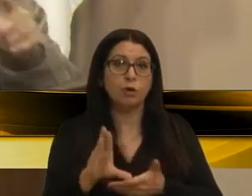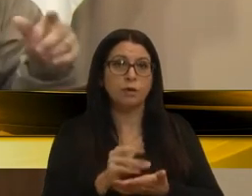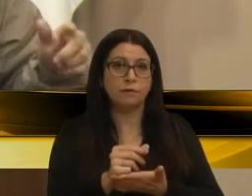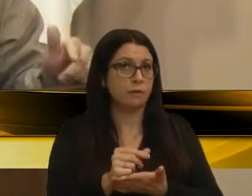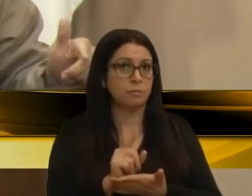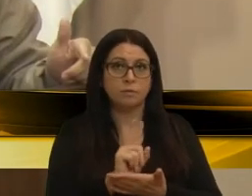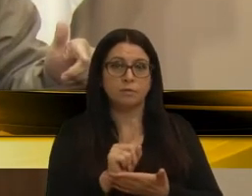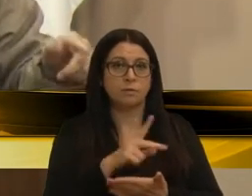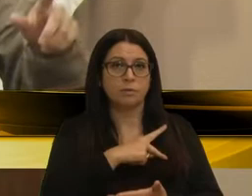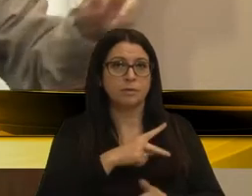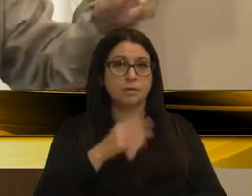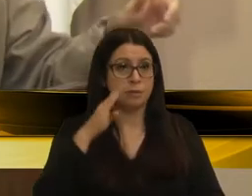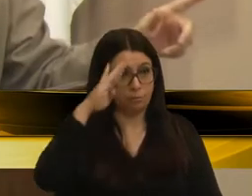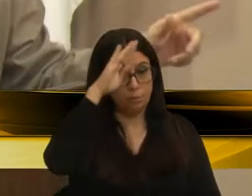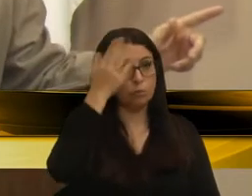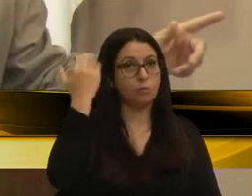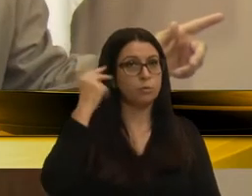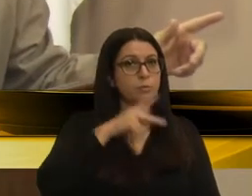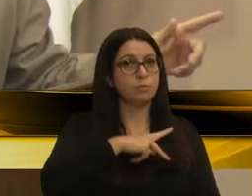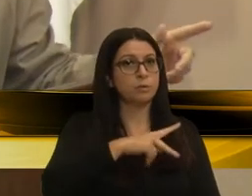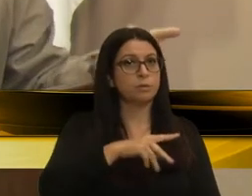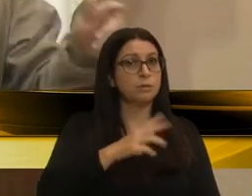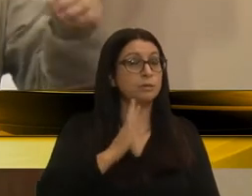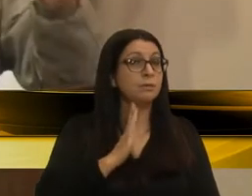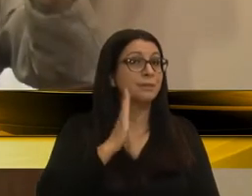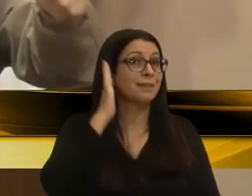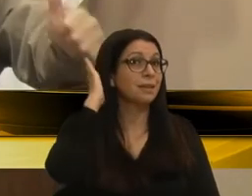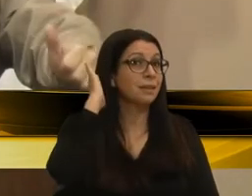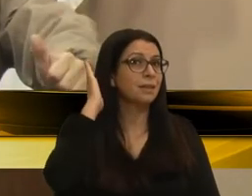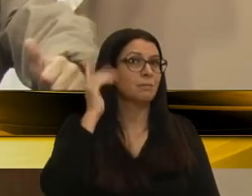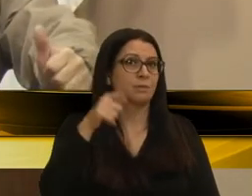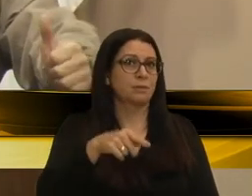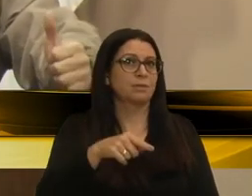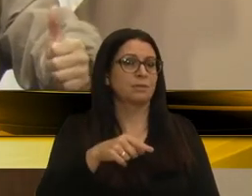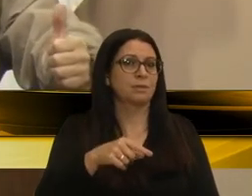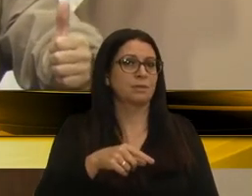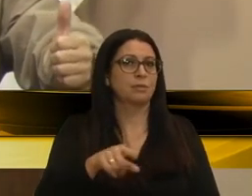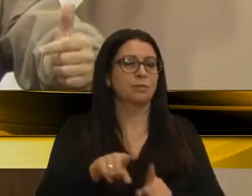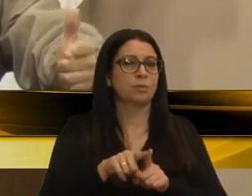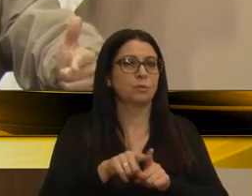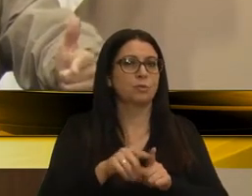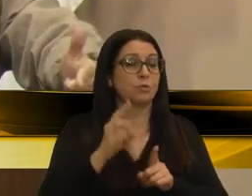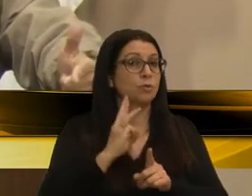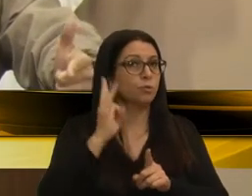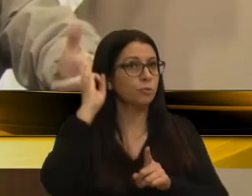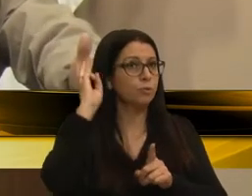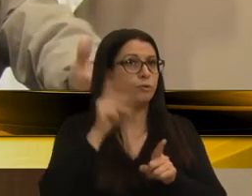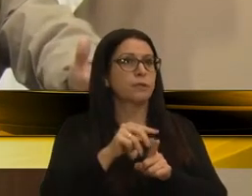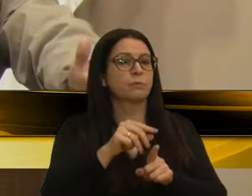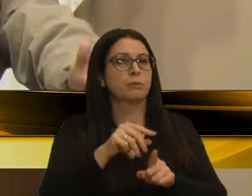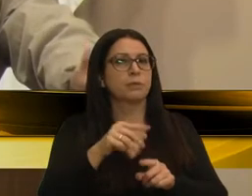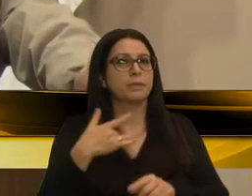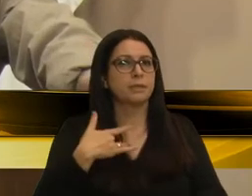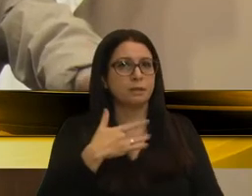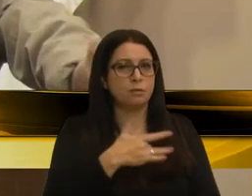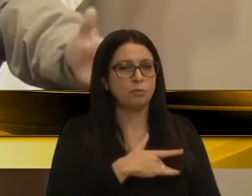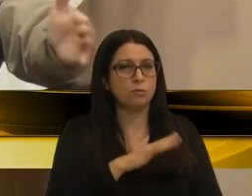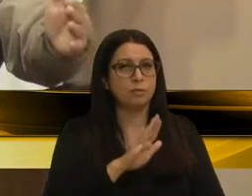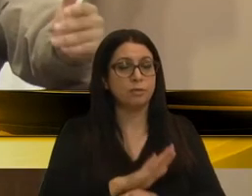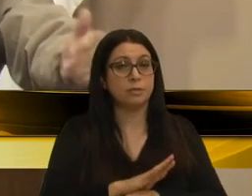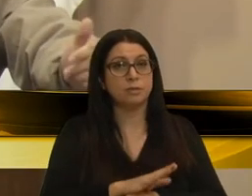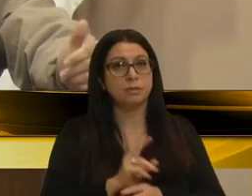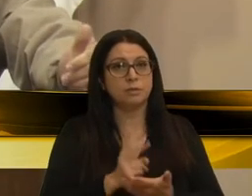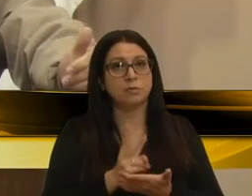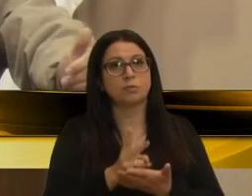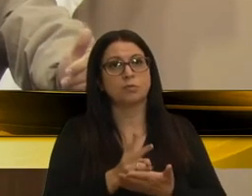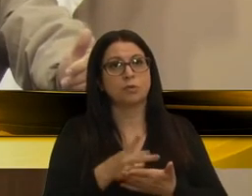foi o presidente Bolsonaro, começou lá no presidente Temer, que ele cortou verba para a saúde, para a educação, para a assistência, e agora